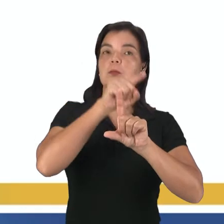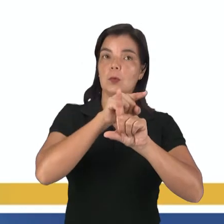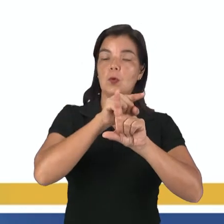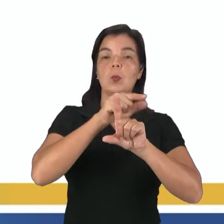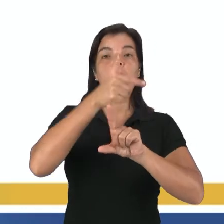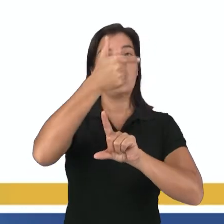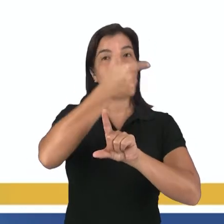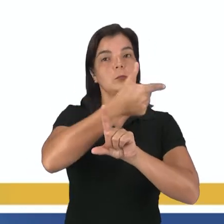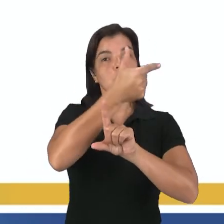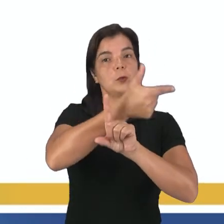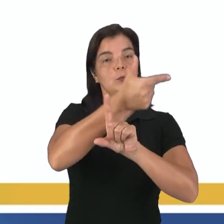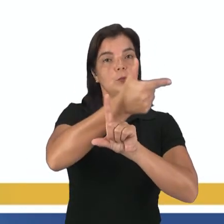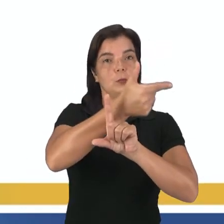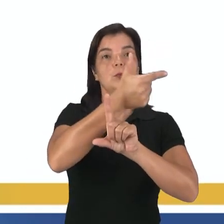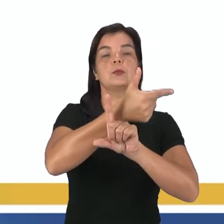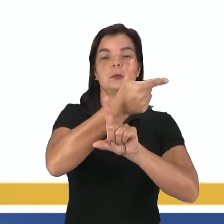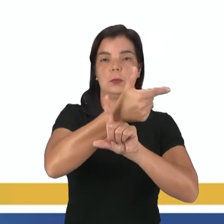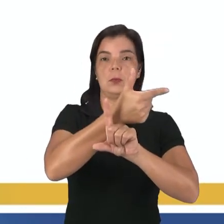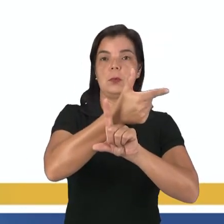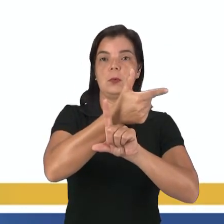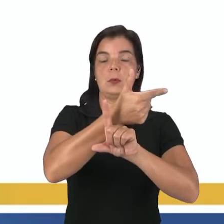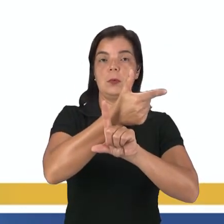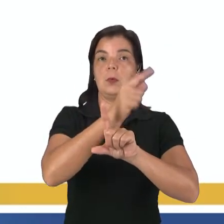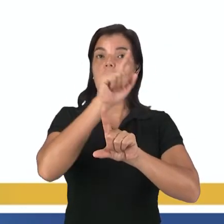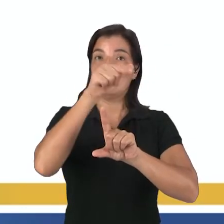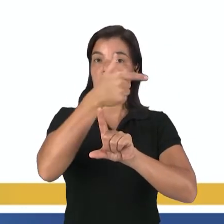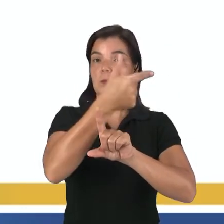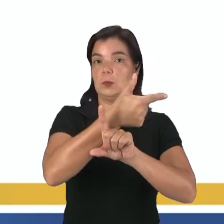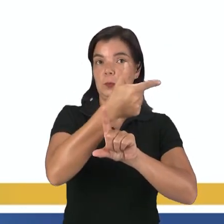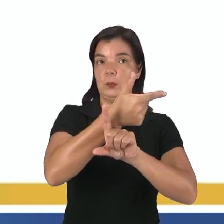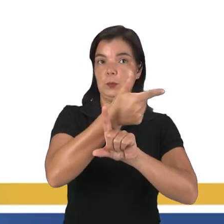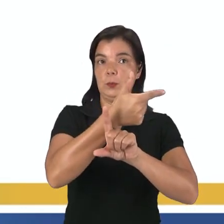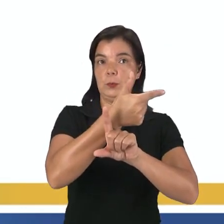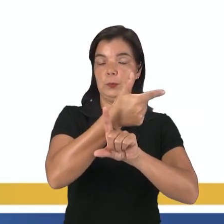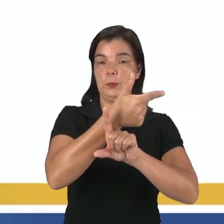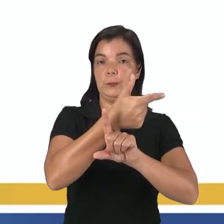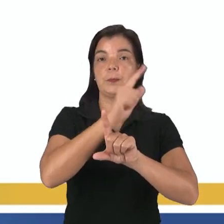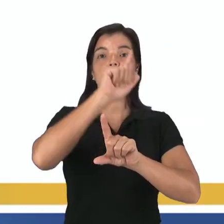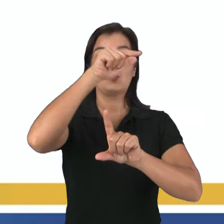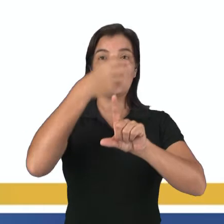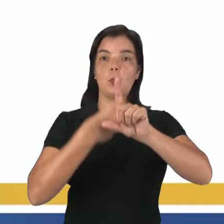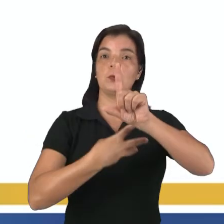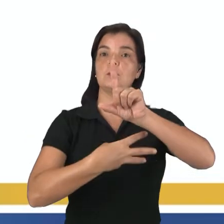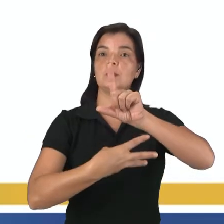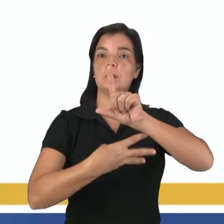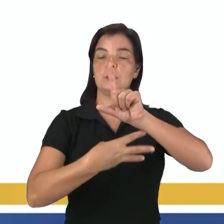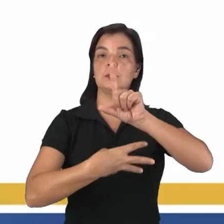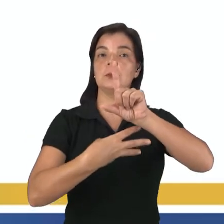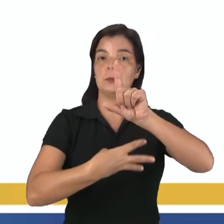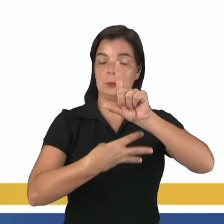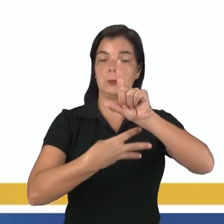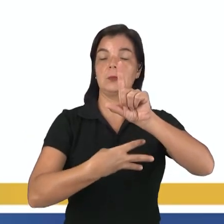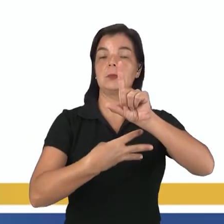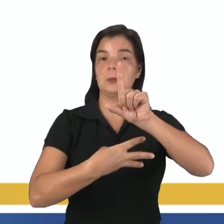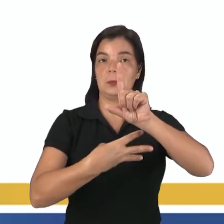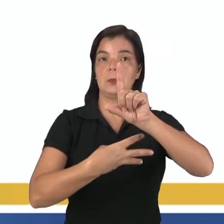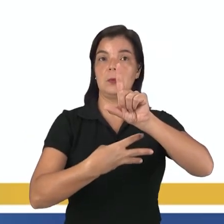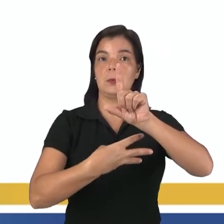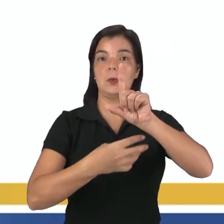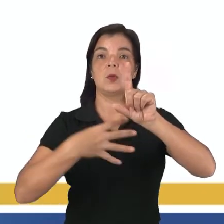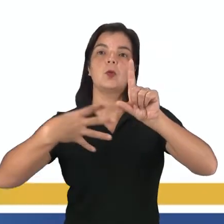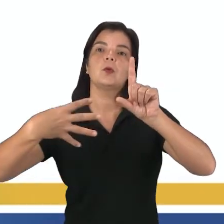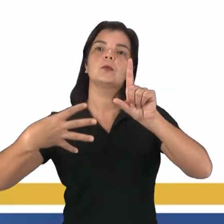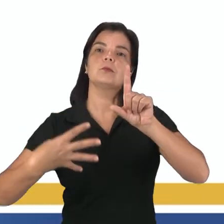o próximo quadrante aí após logo após o primeiro seria o segundo quadrante em seguida teremos lá